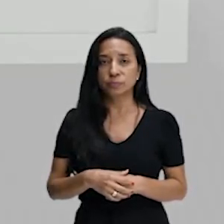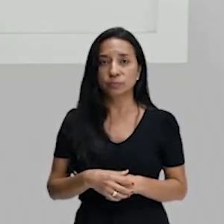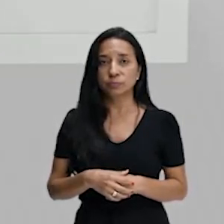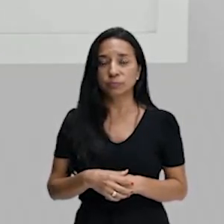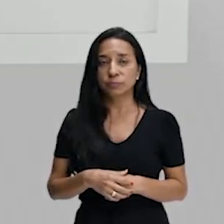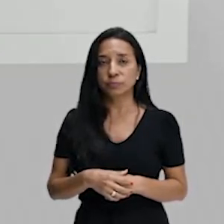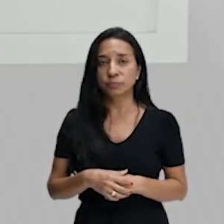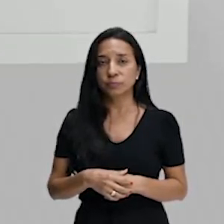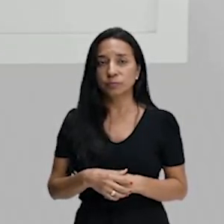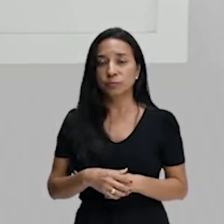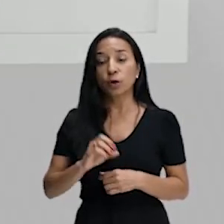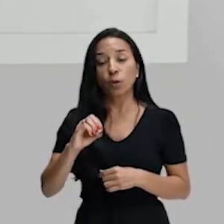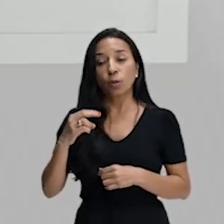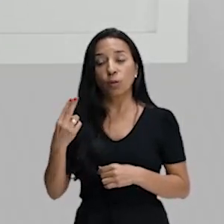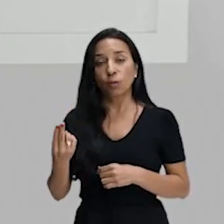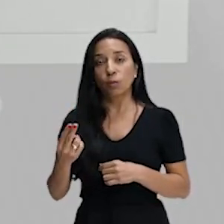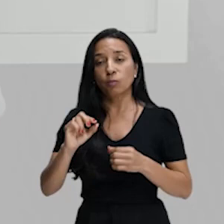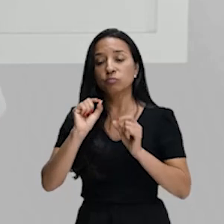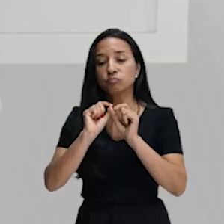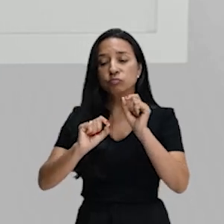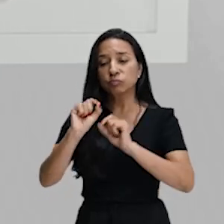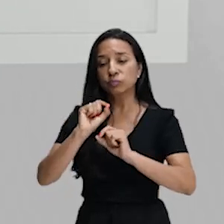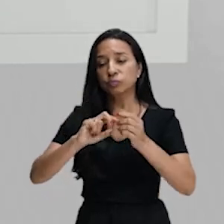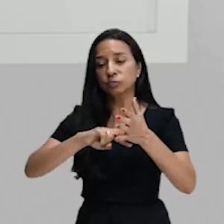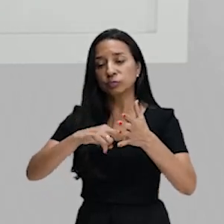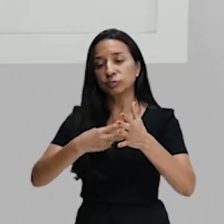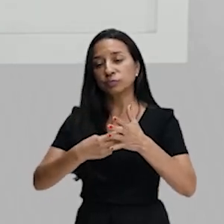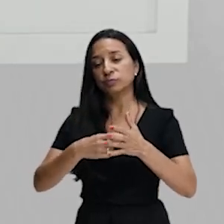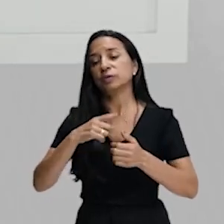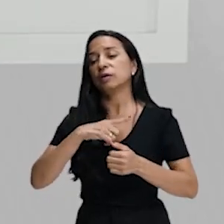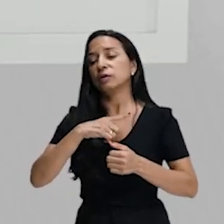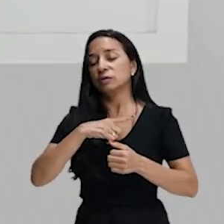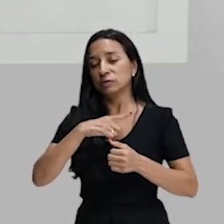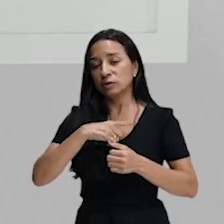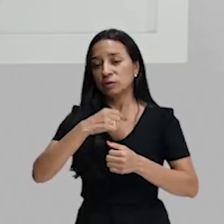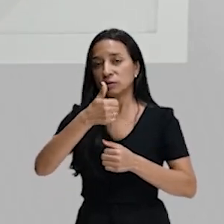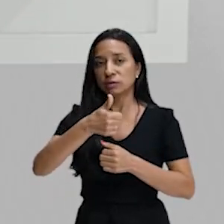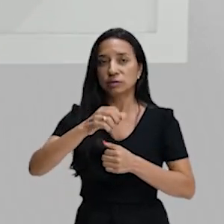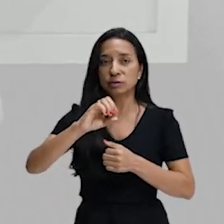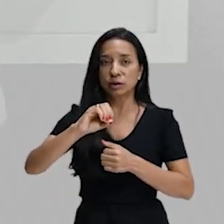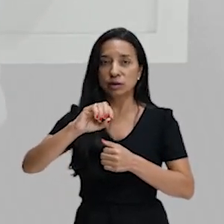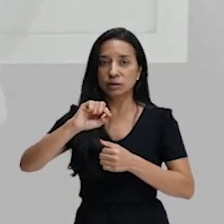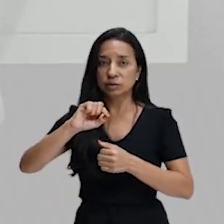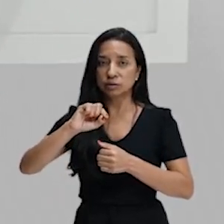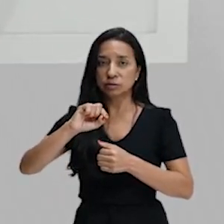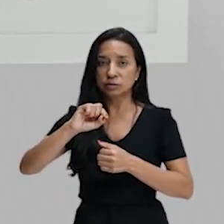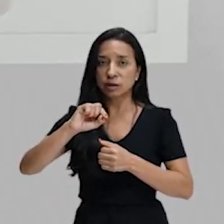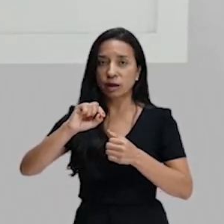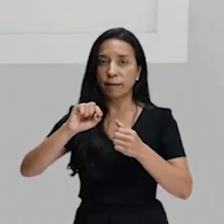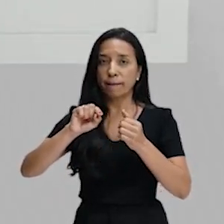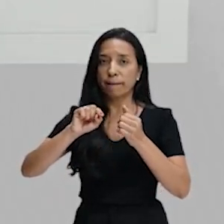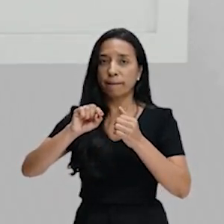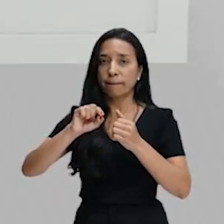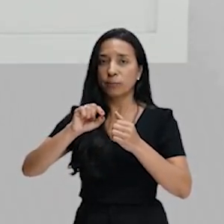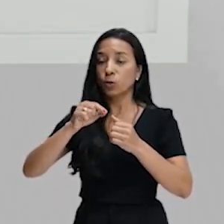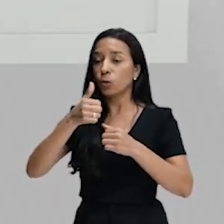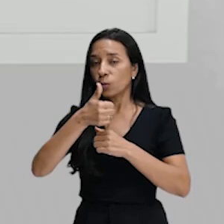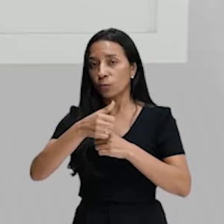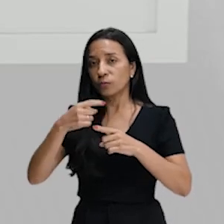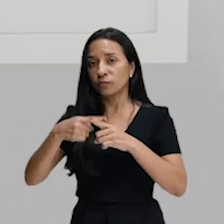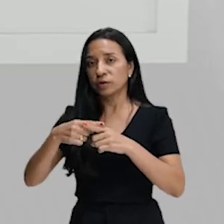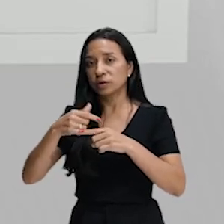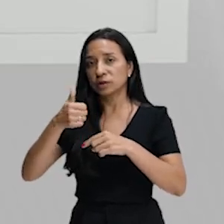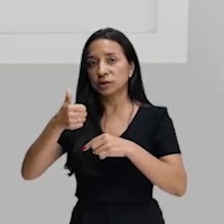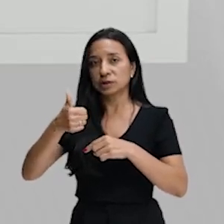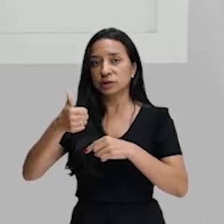Certinho? Ou seja, perceba que eu tenho 10 a menos 6. O 10 a menos 6 corresponde a um micro, né? Então,